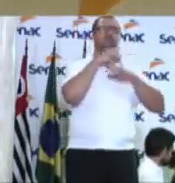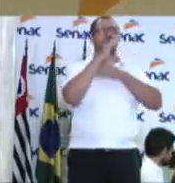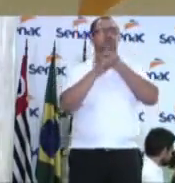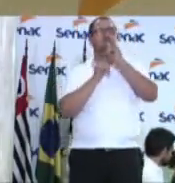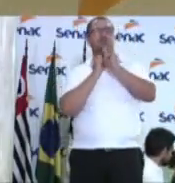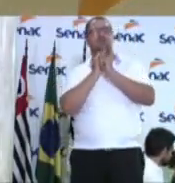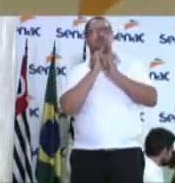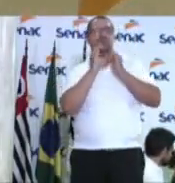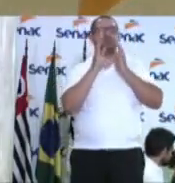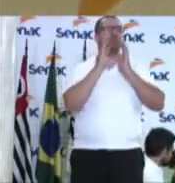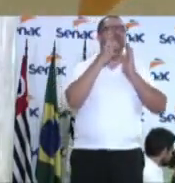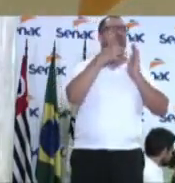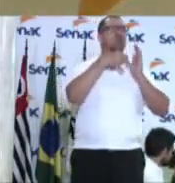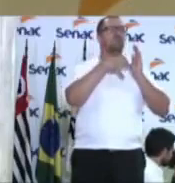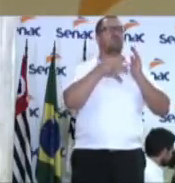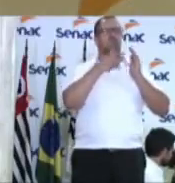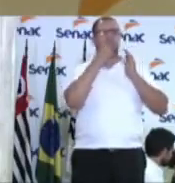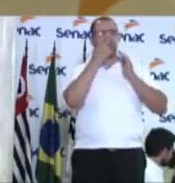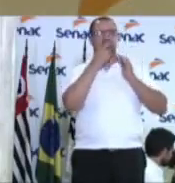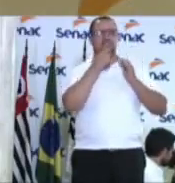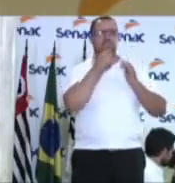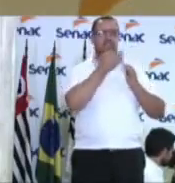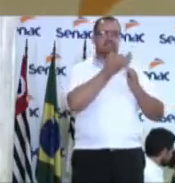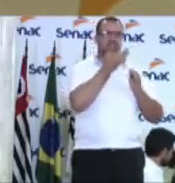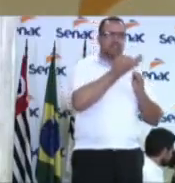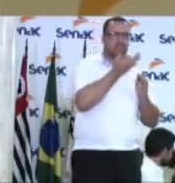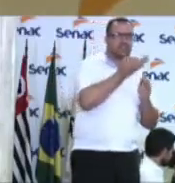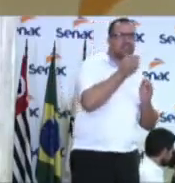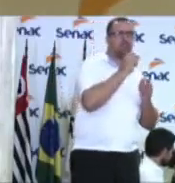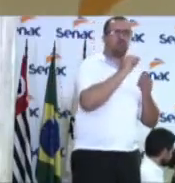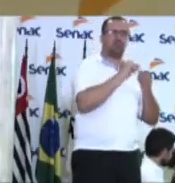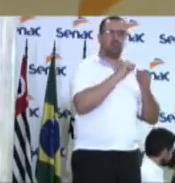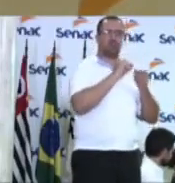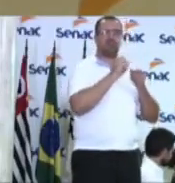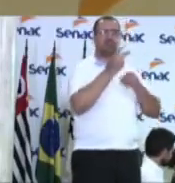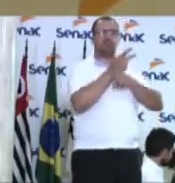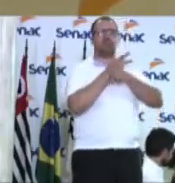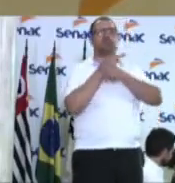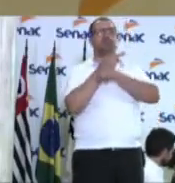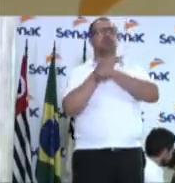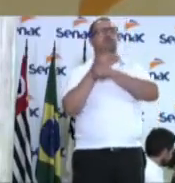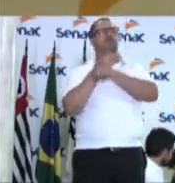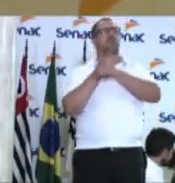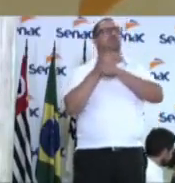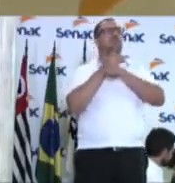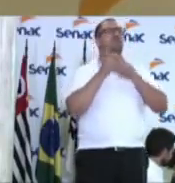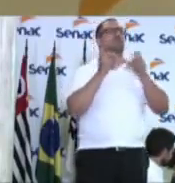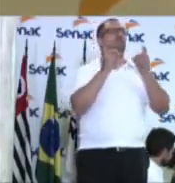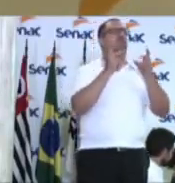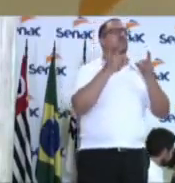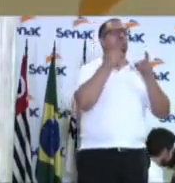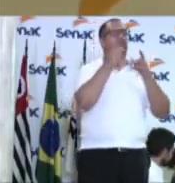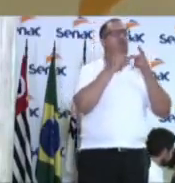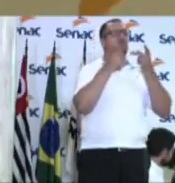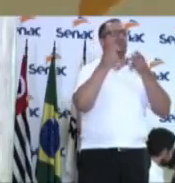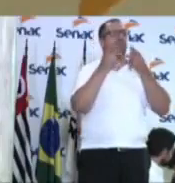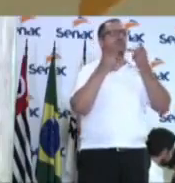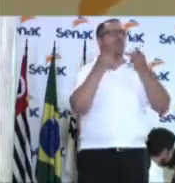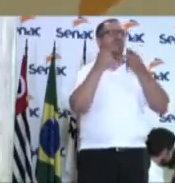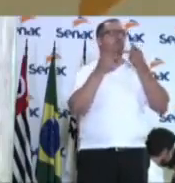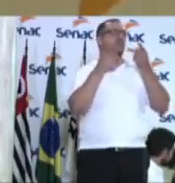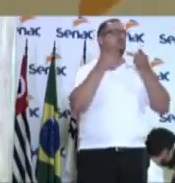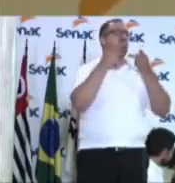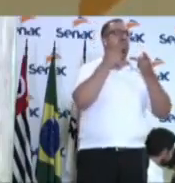lá no Facebook, o cara está criticando, eu juro por Deus, podem procurar. É o último comercial de Havaianas. Ninguém está comentando o comercial. Algumas pessoas,